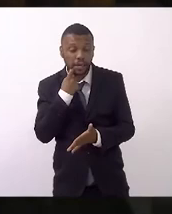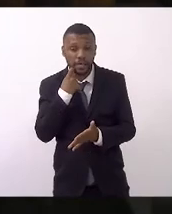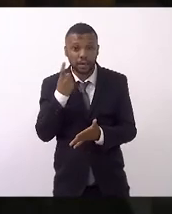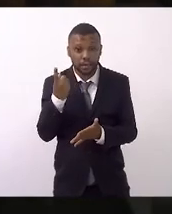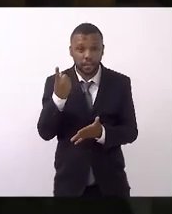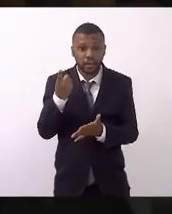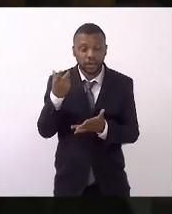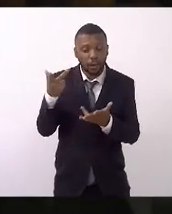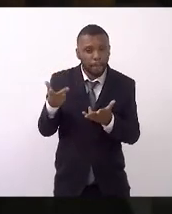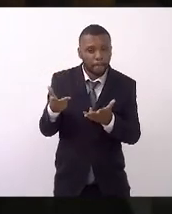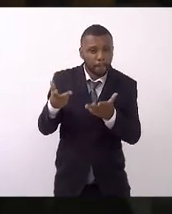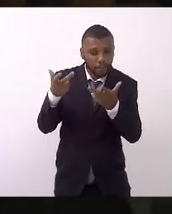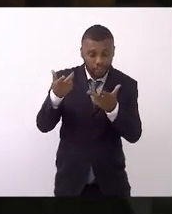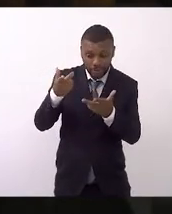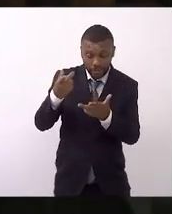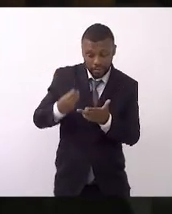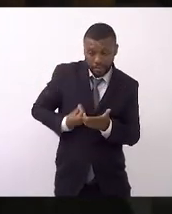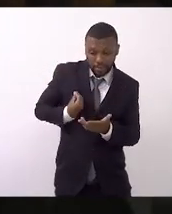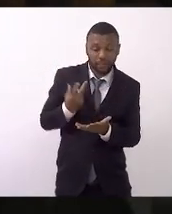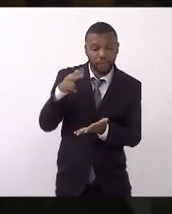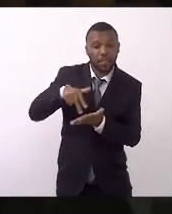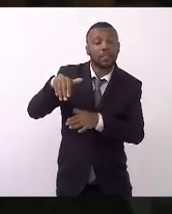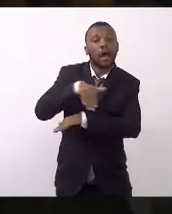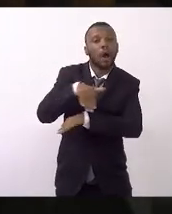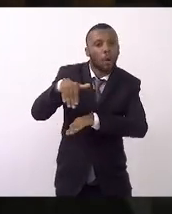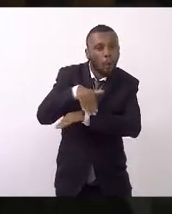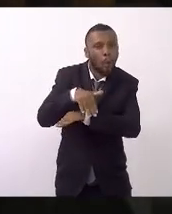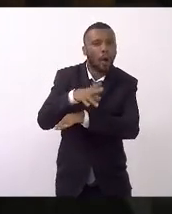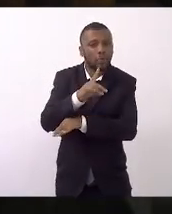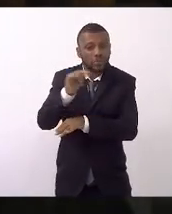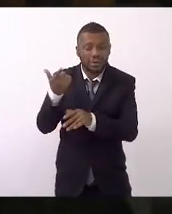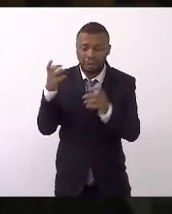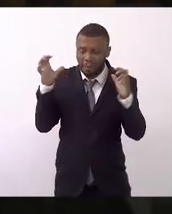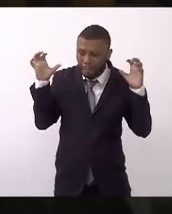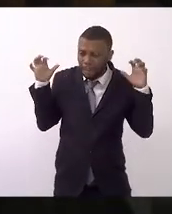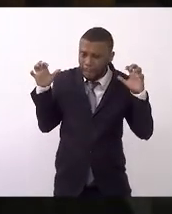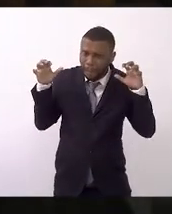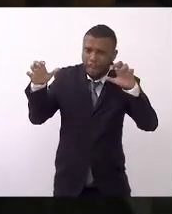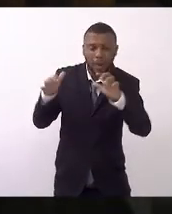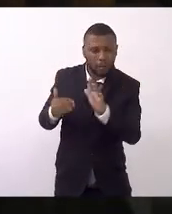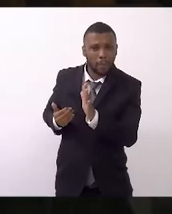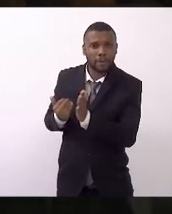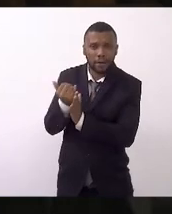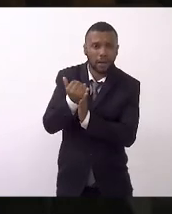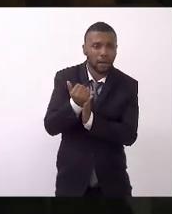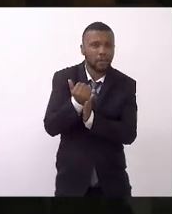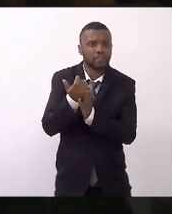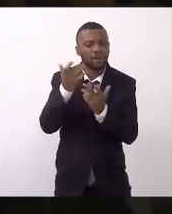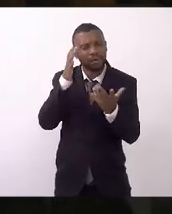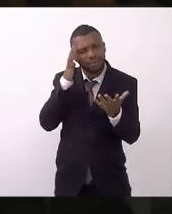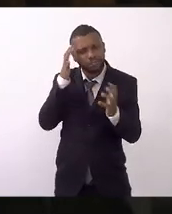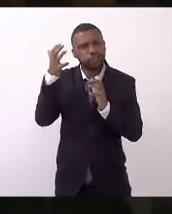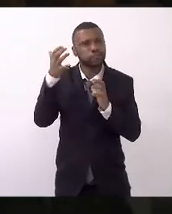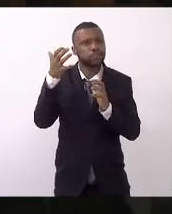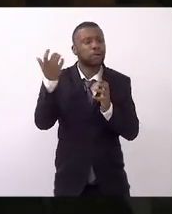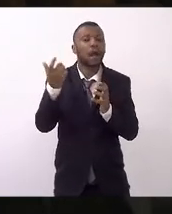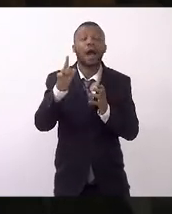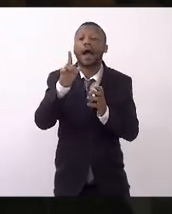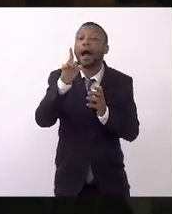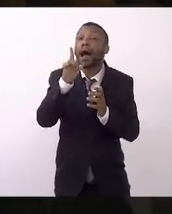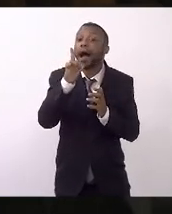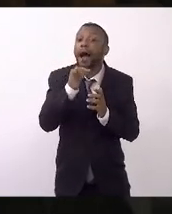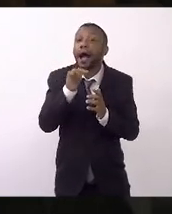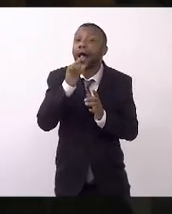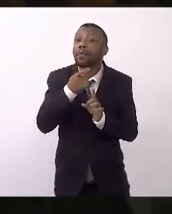duas tempestades na rua, ambos os dias, foram as famosas águas de março que